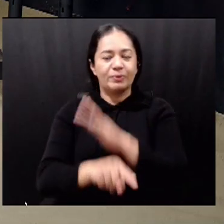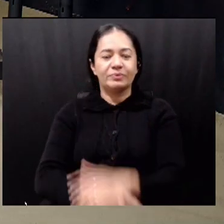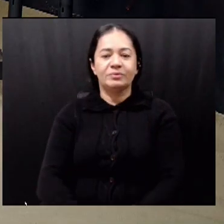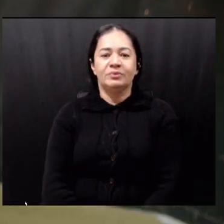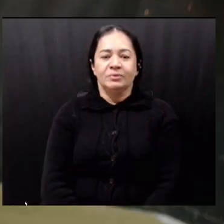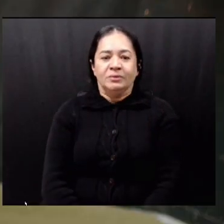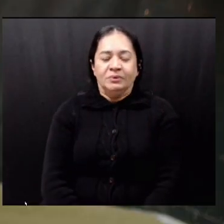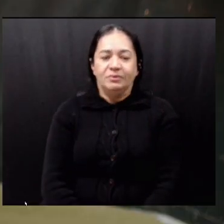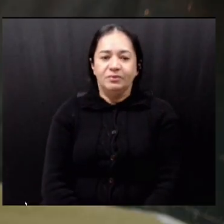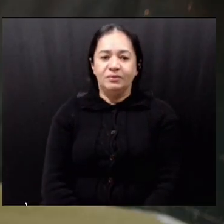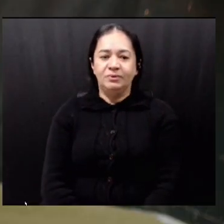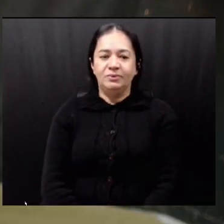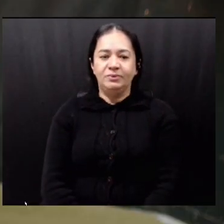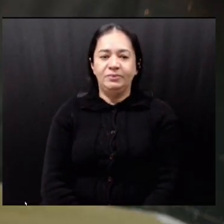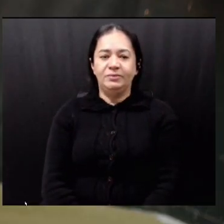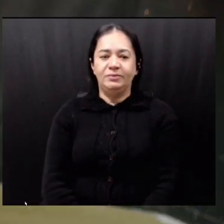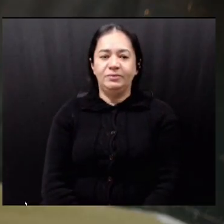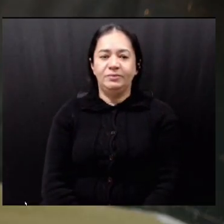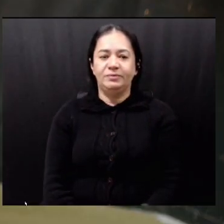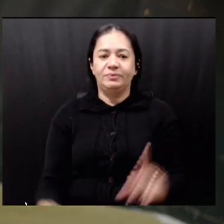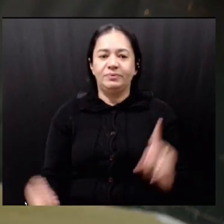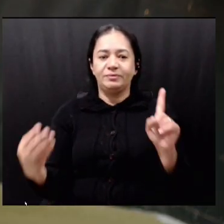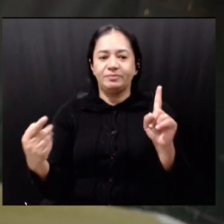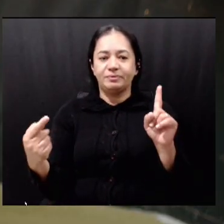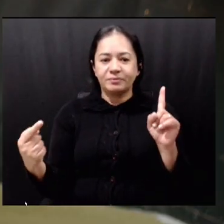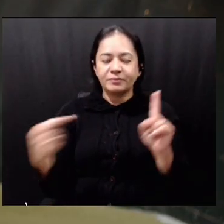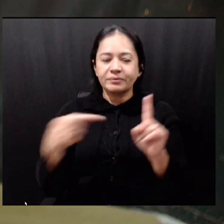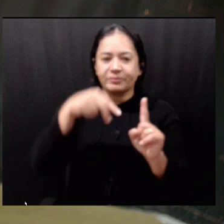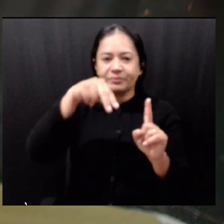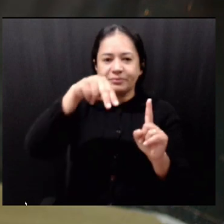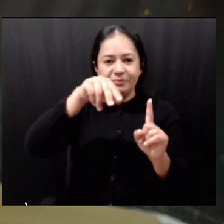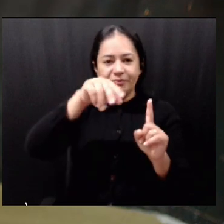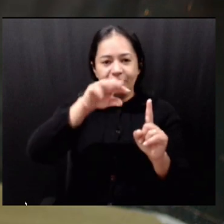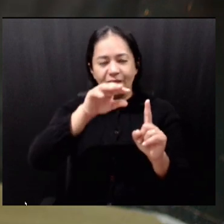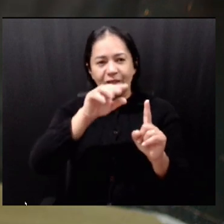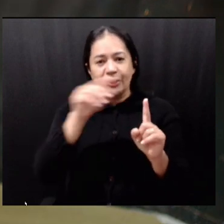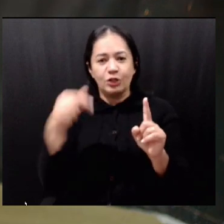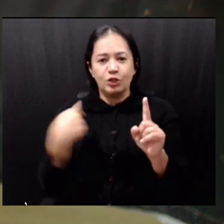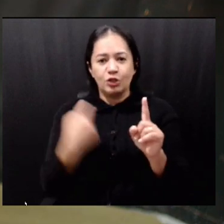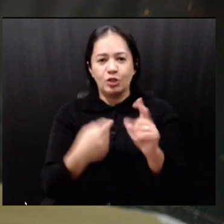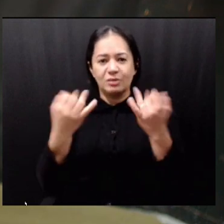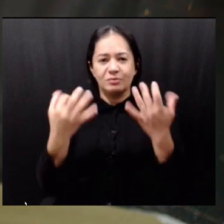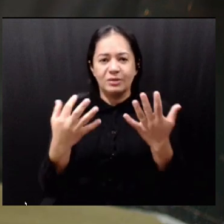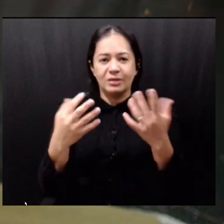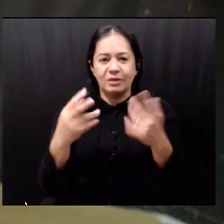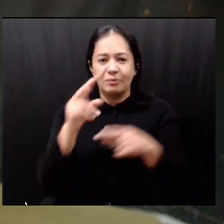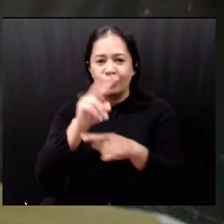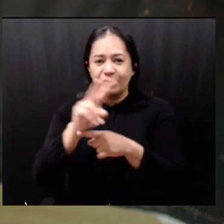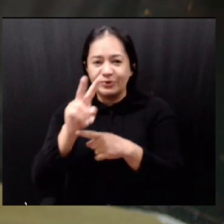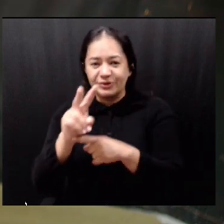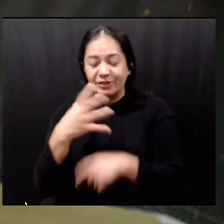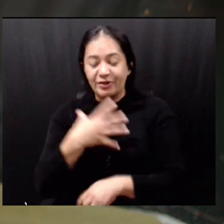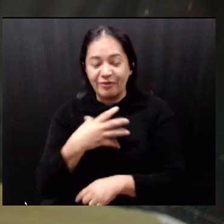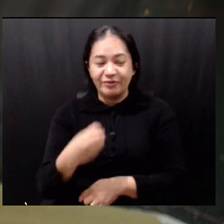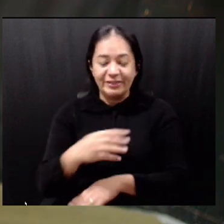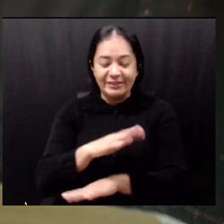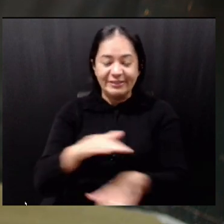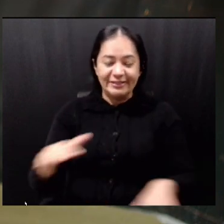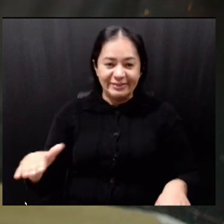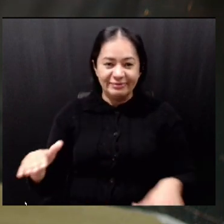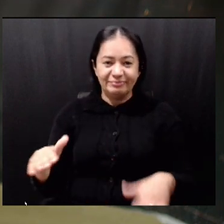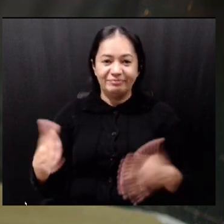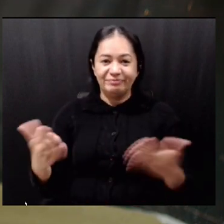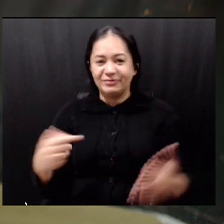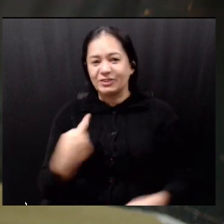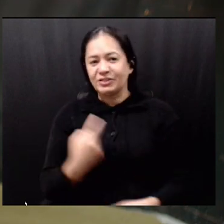sobre conexão, né? Falando aí sobre conexão entre os cuidadores e as crianças, né? A gente fala pais e